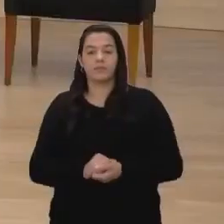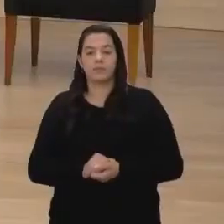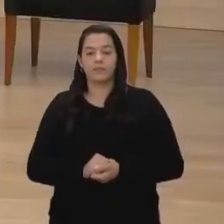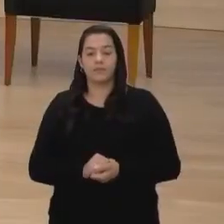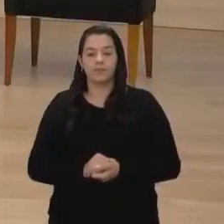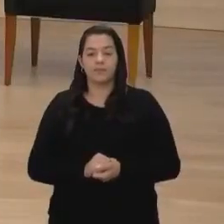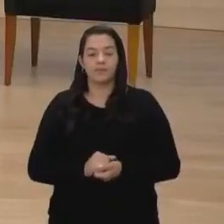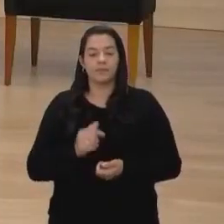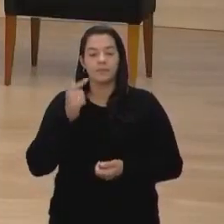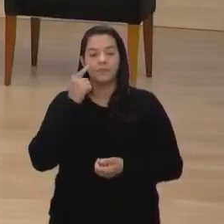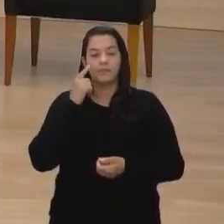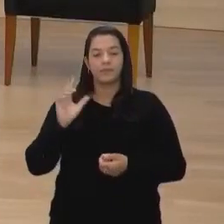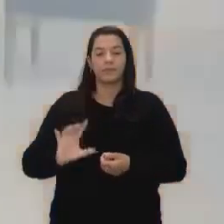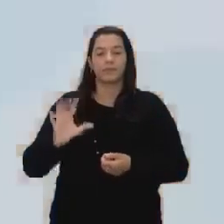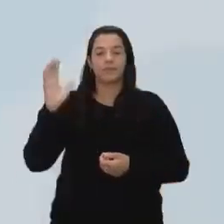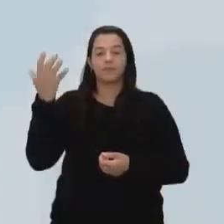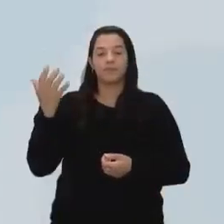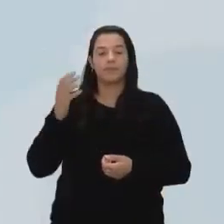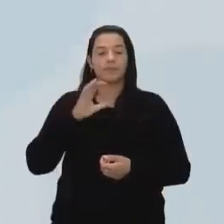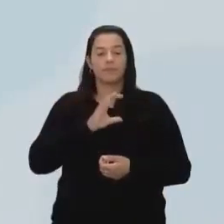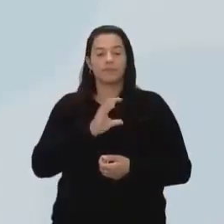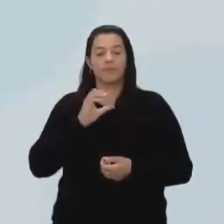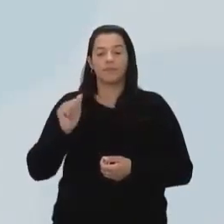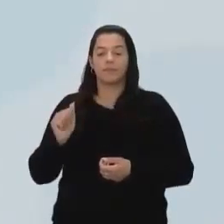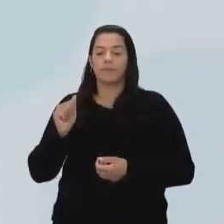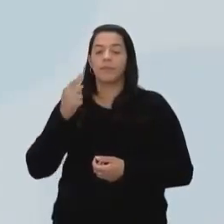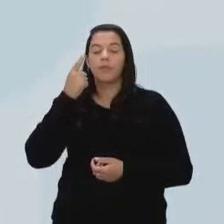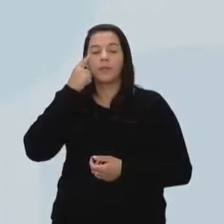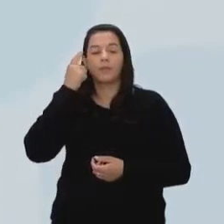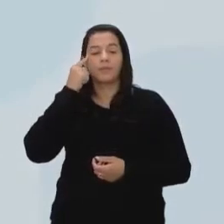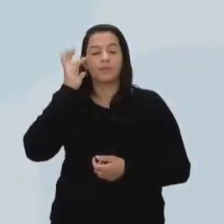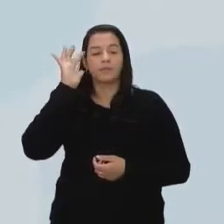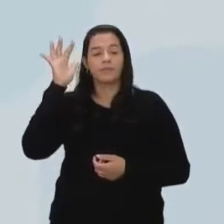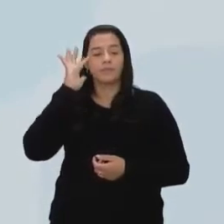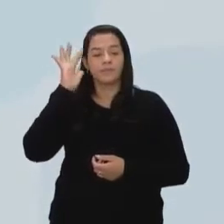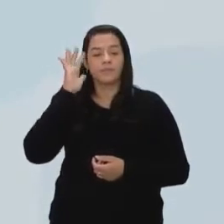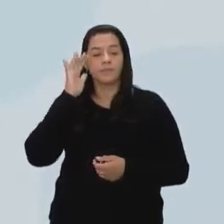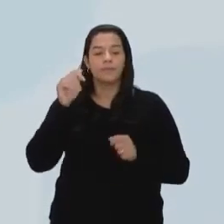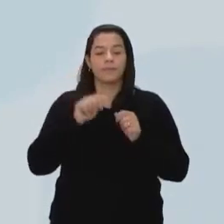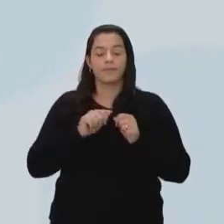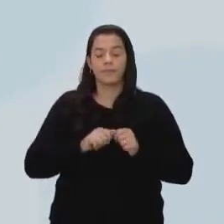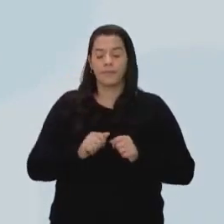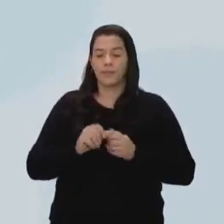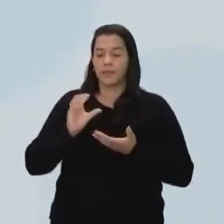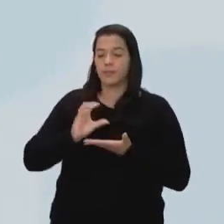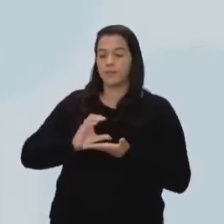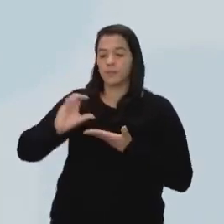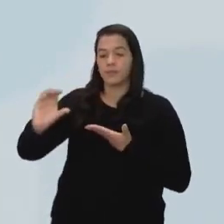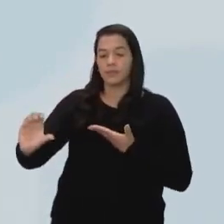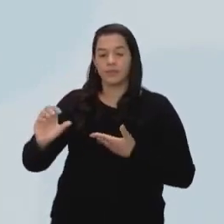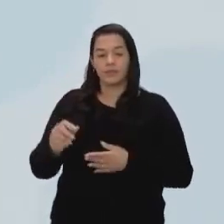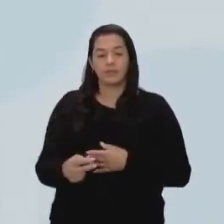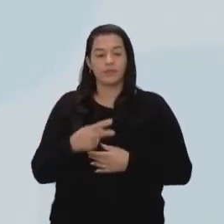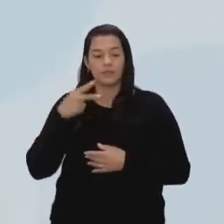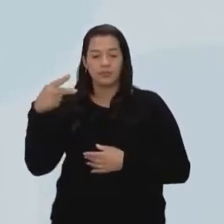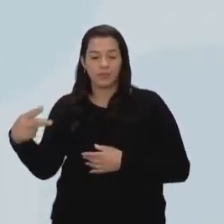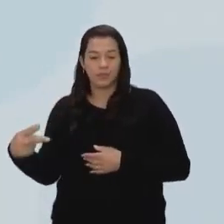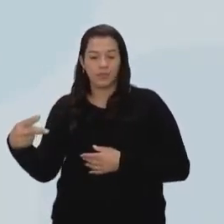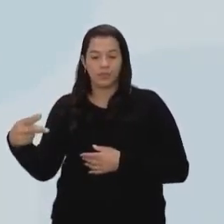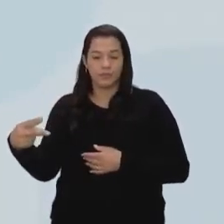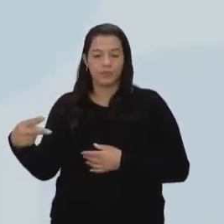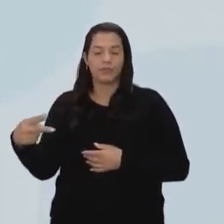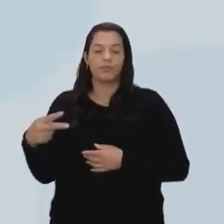olhar lá a configuração do cálcio? Ó, vamos pensar. Ele está doando 2 elétrons da última